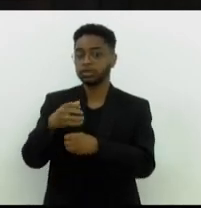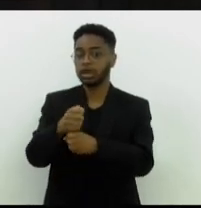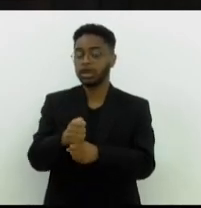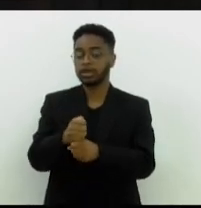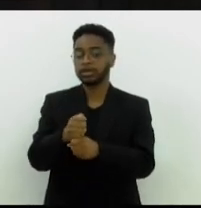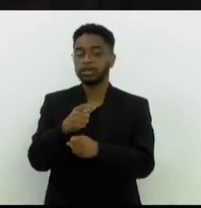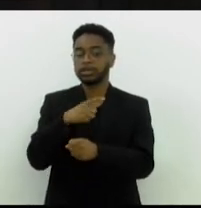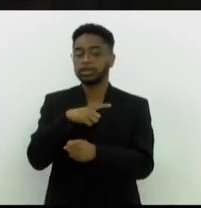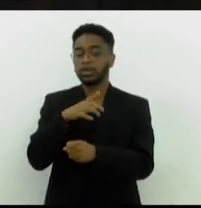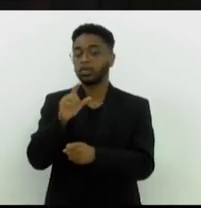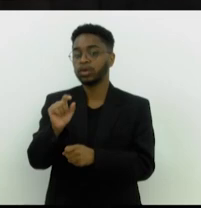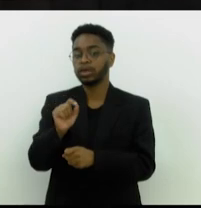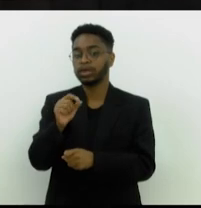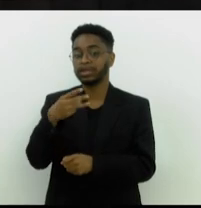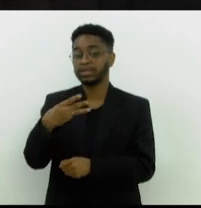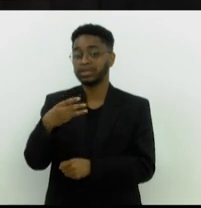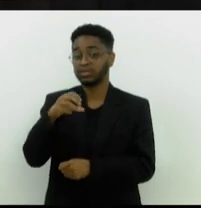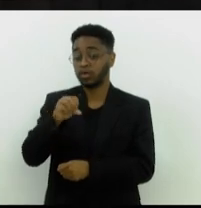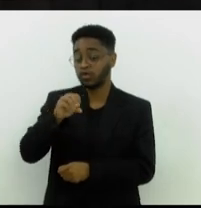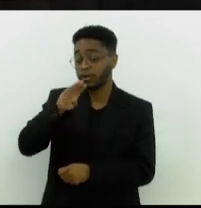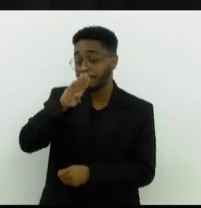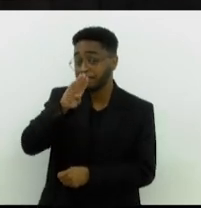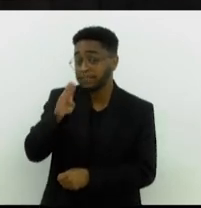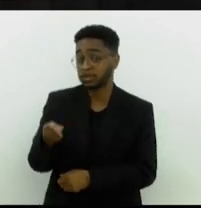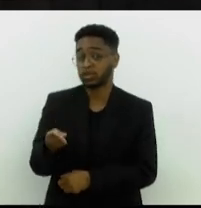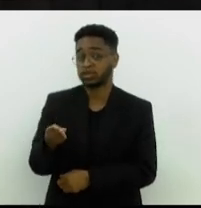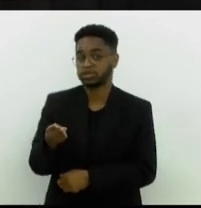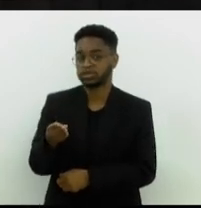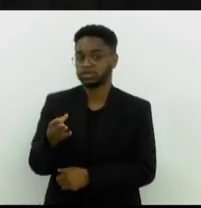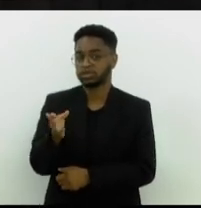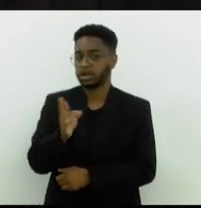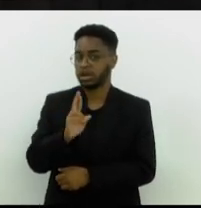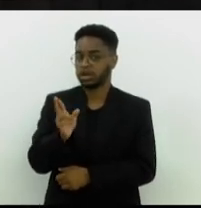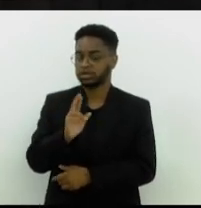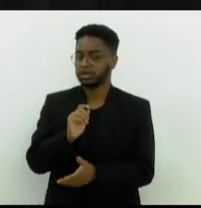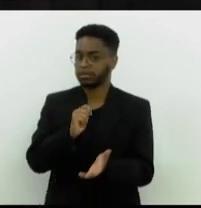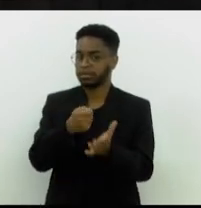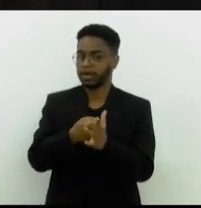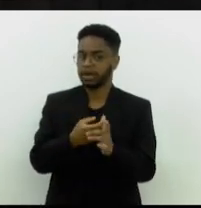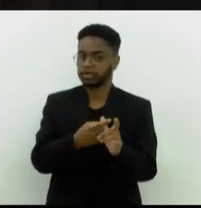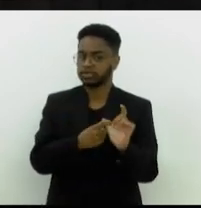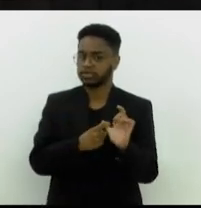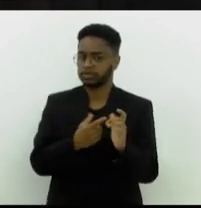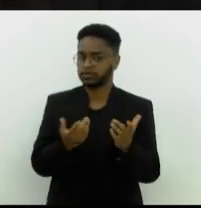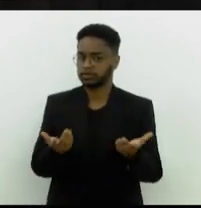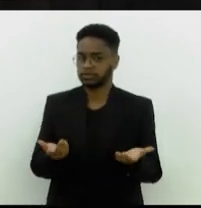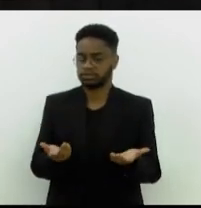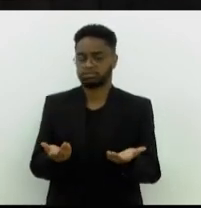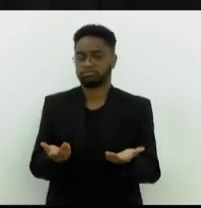aproximadamente 39 bilhões de serviço da dívida a ser paga.